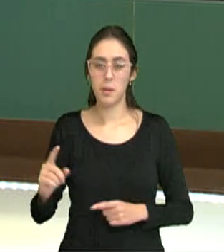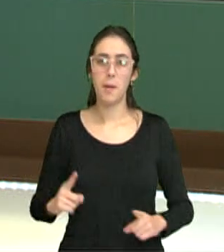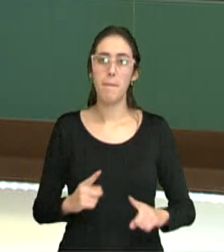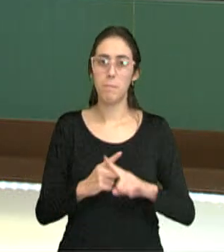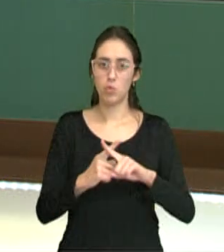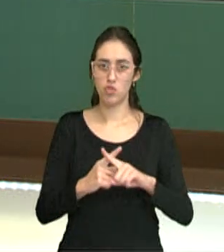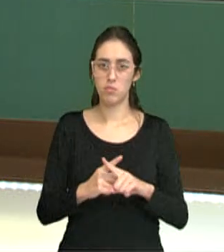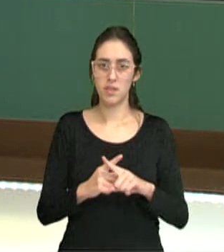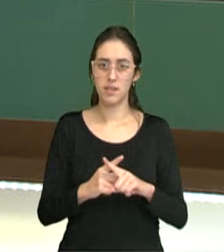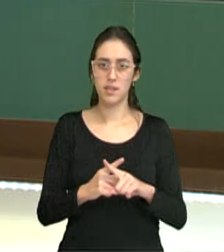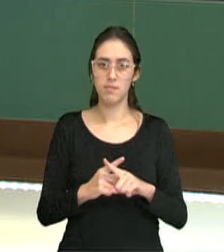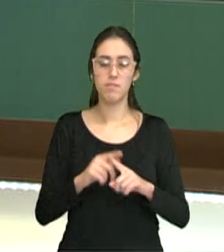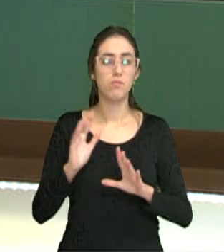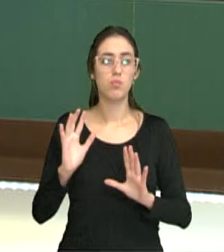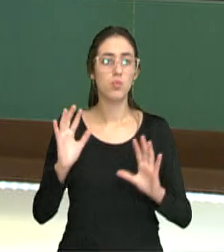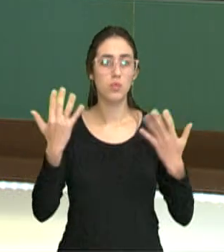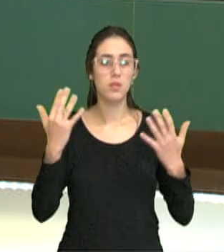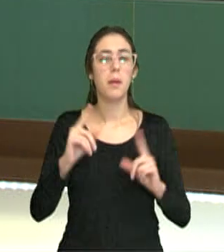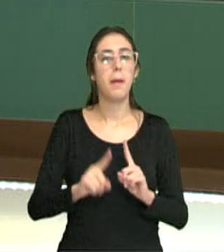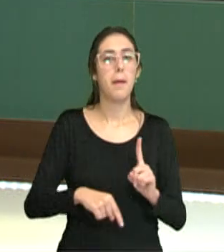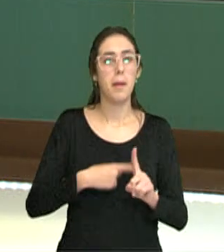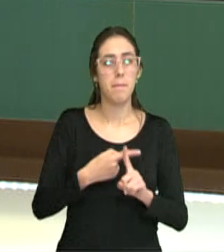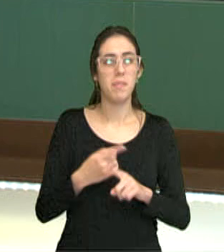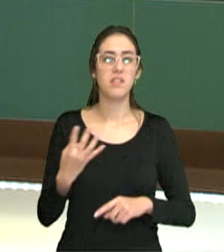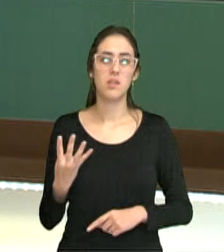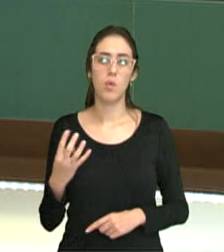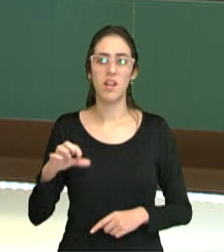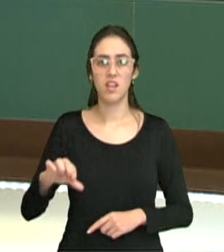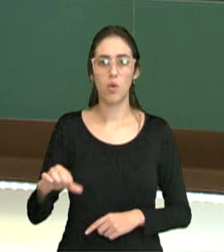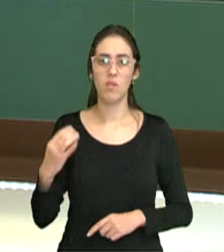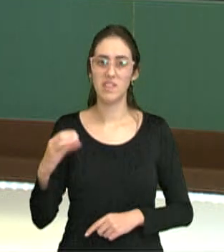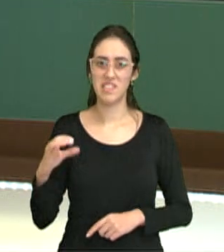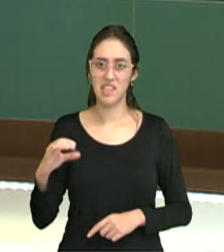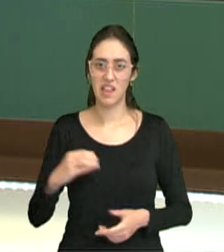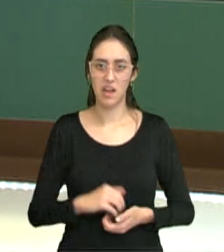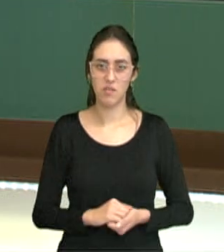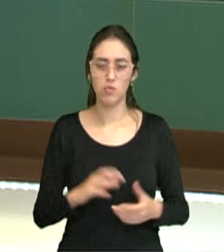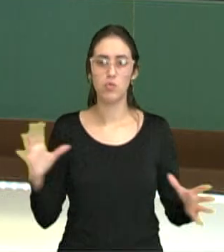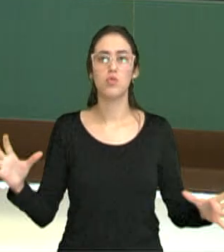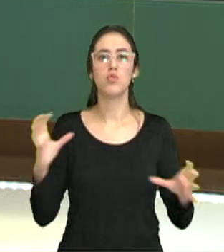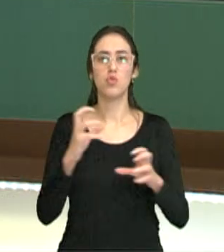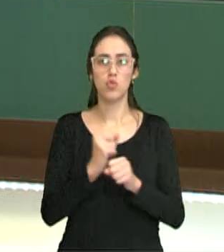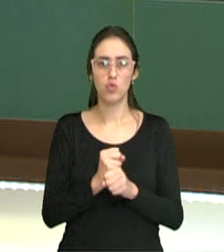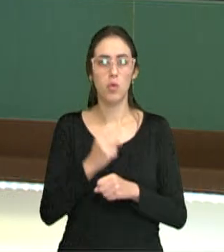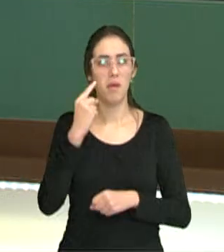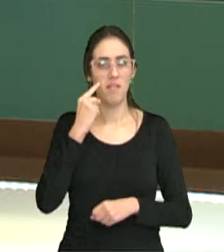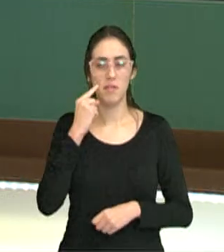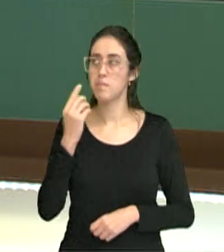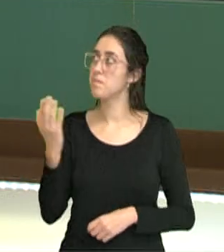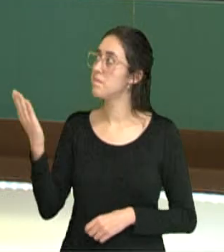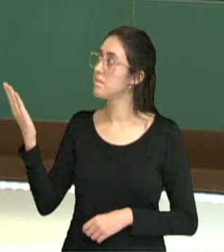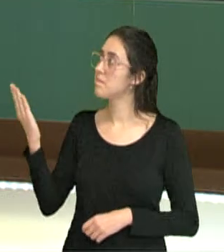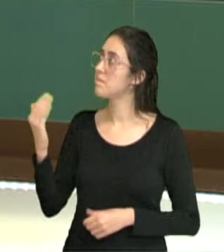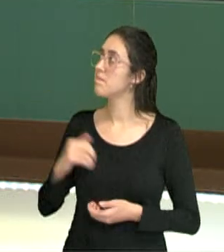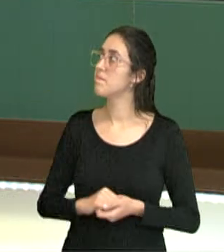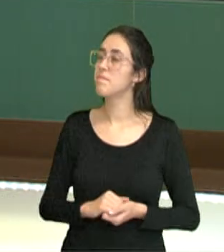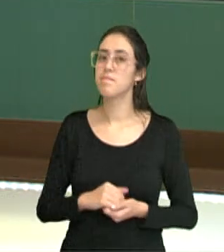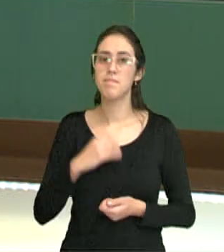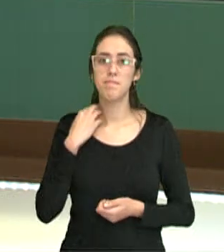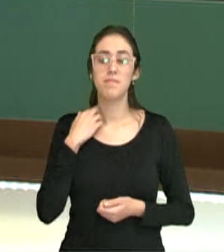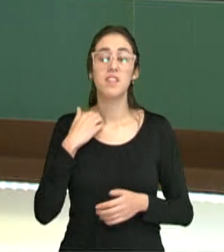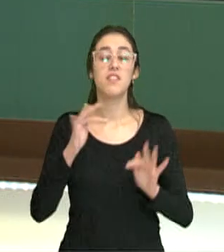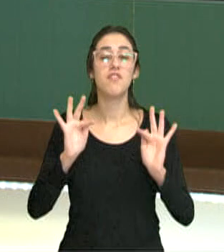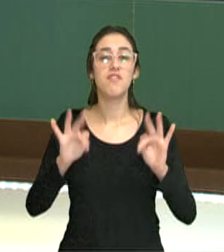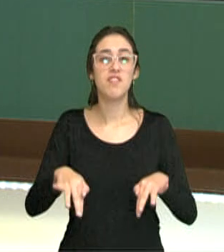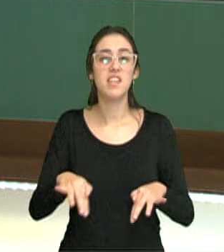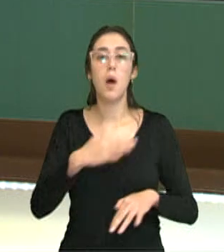por ele, vai dar mais 49 centavos. Somando aqui, você vai ter no final no mês de